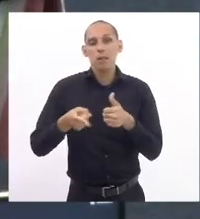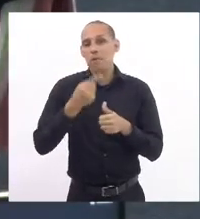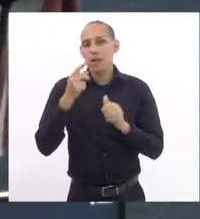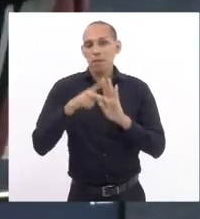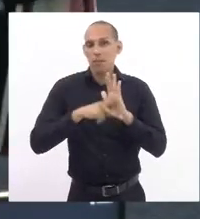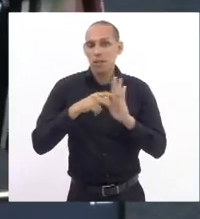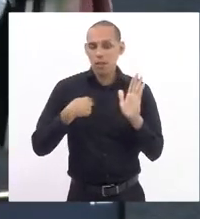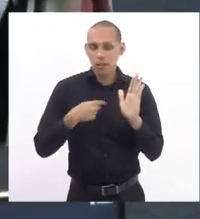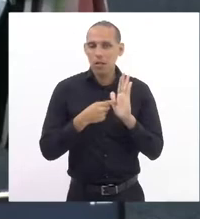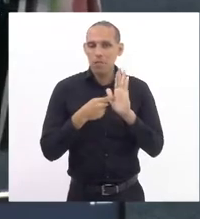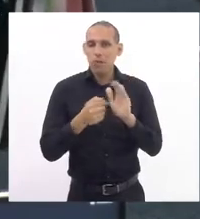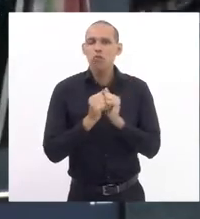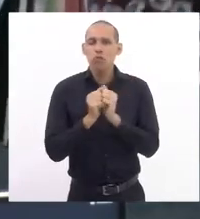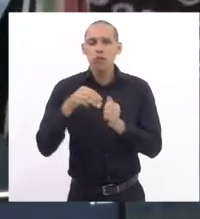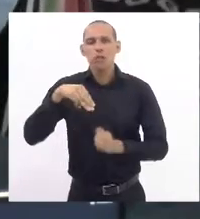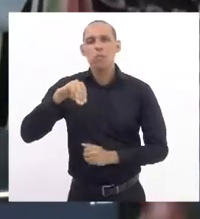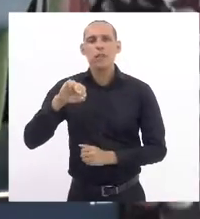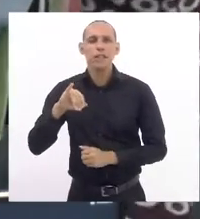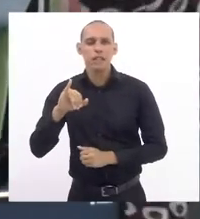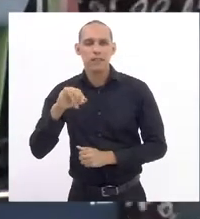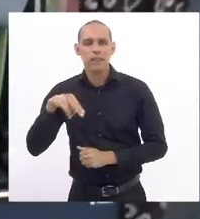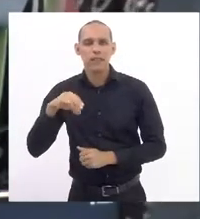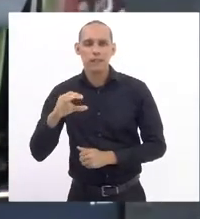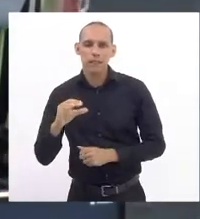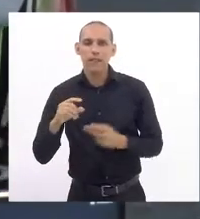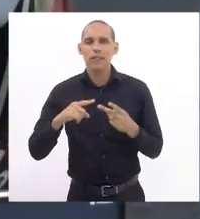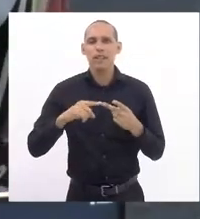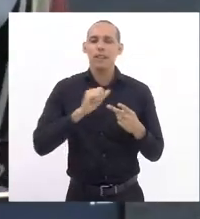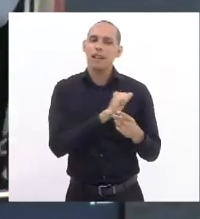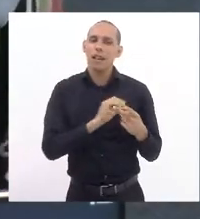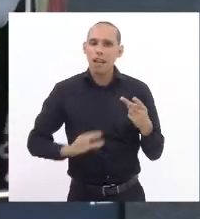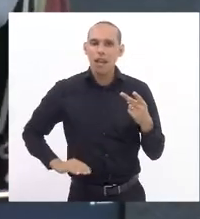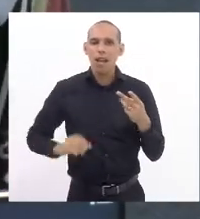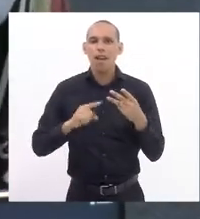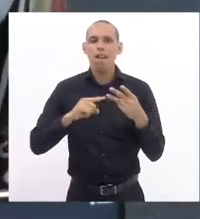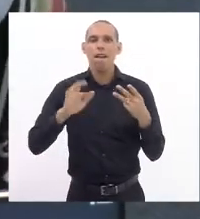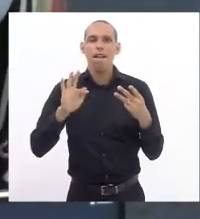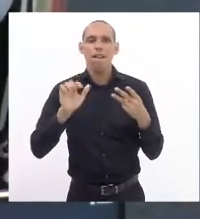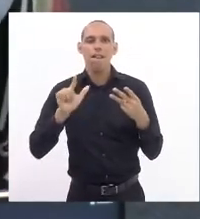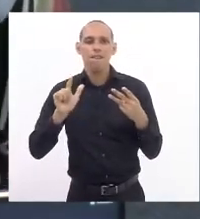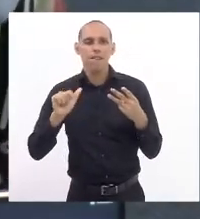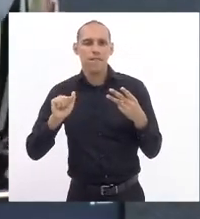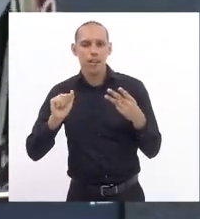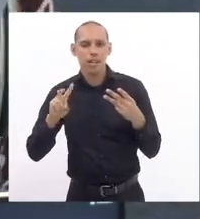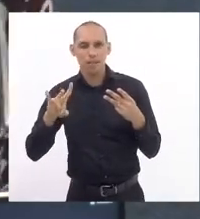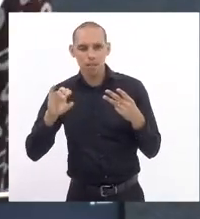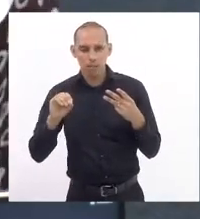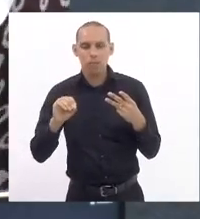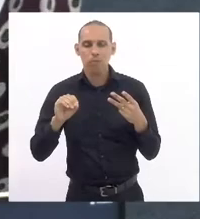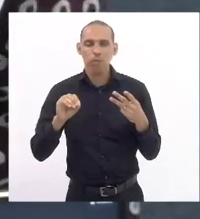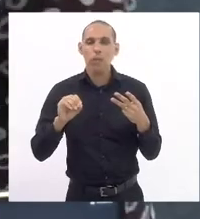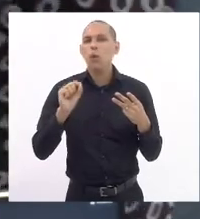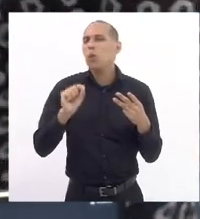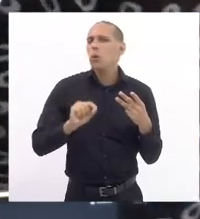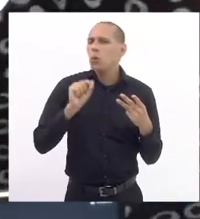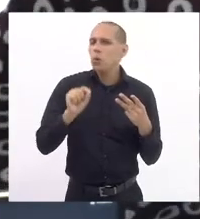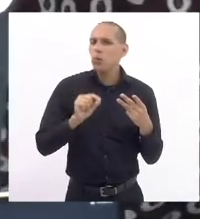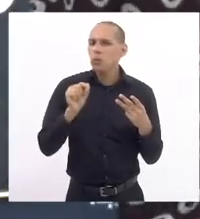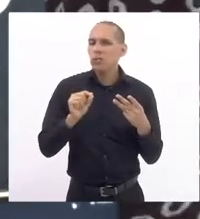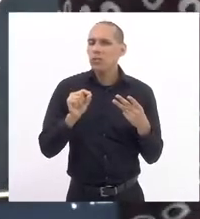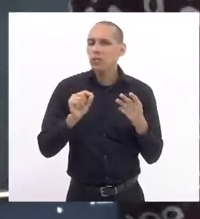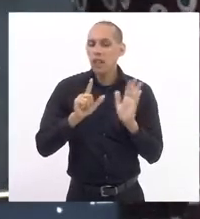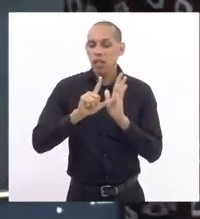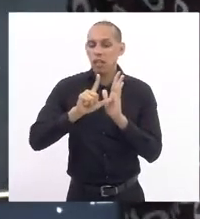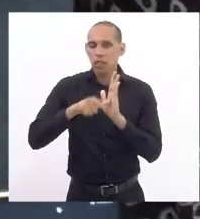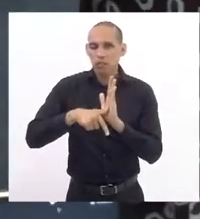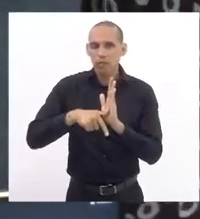apresentei, e que o deputado Mink, o deputado Flávio Serafim, o deputado André Siciliano são coautores também, que é o projeto que propõe um